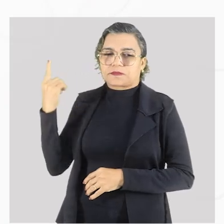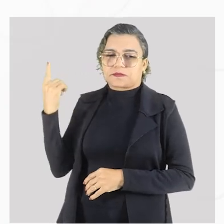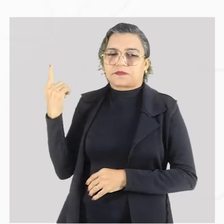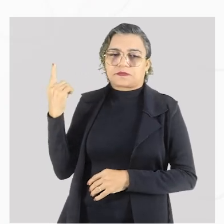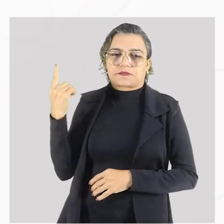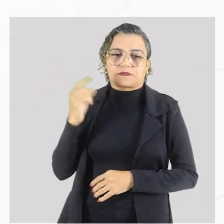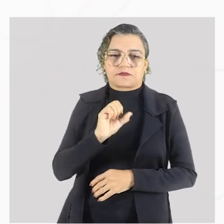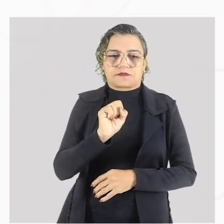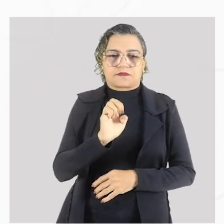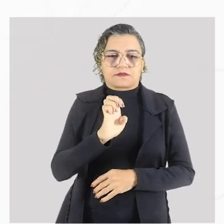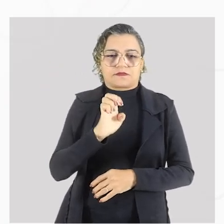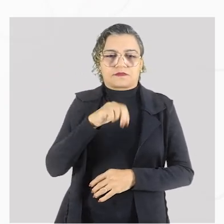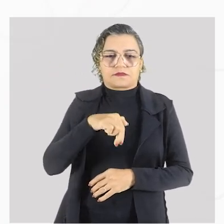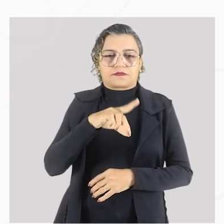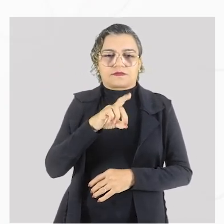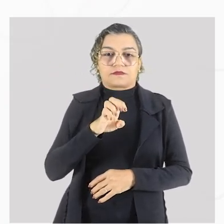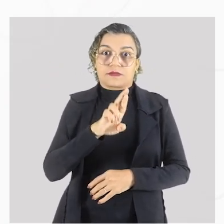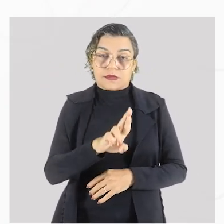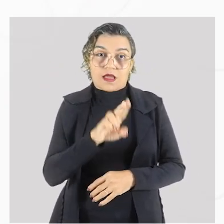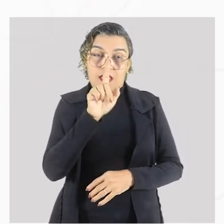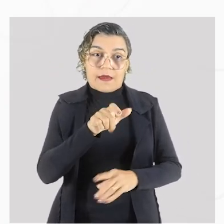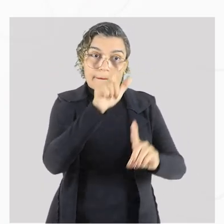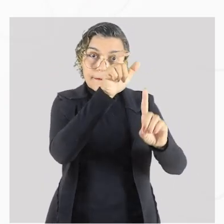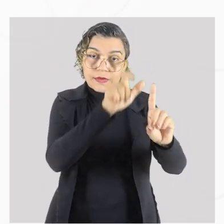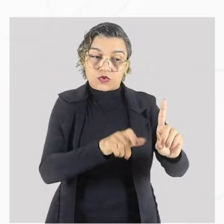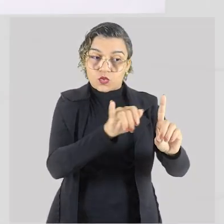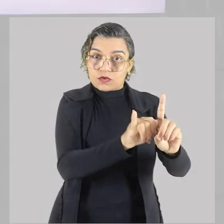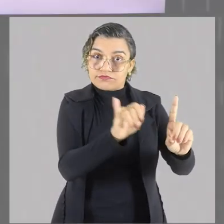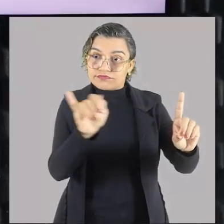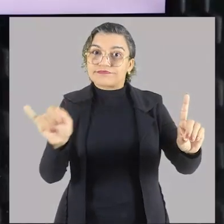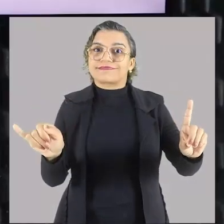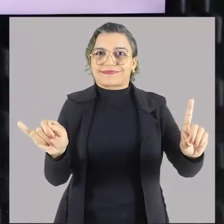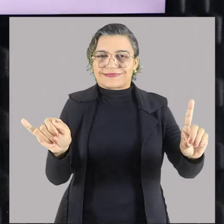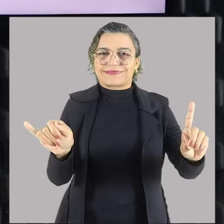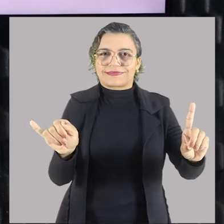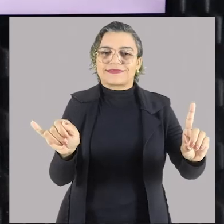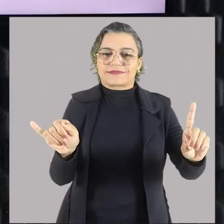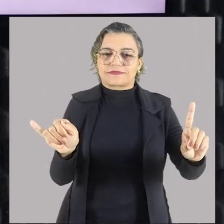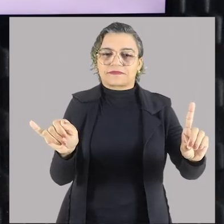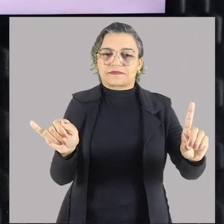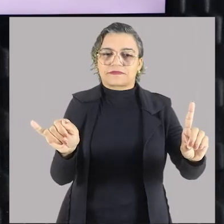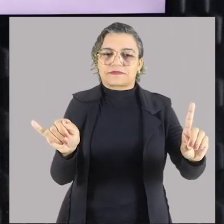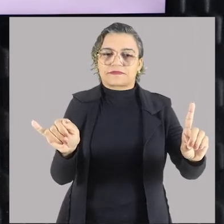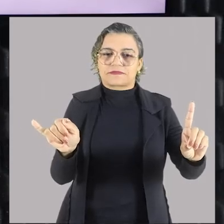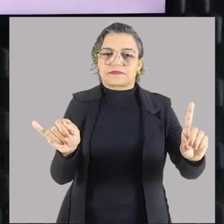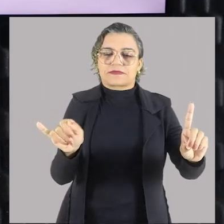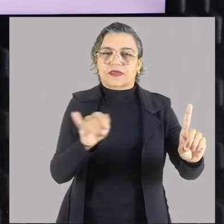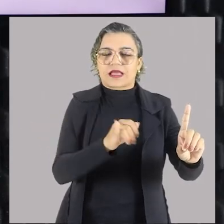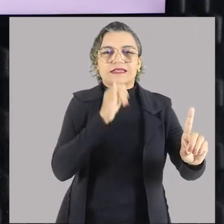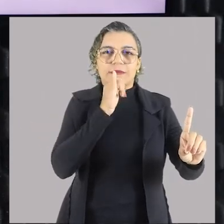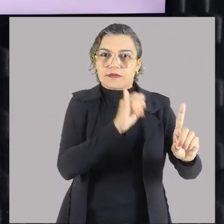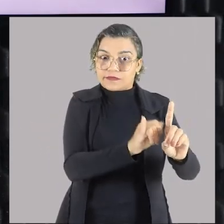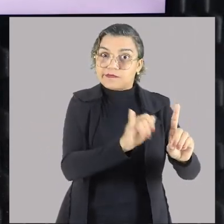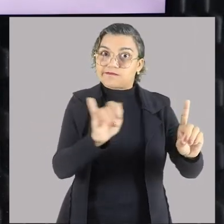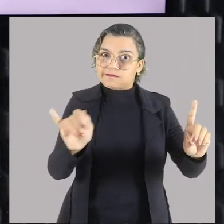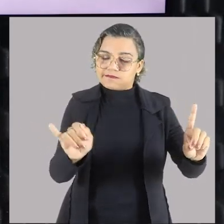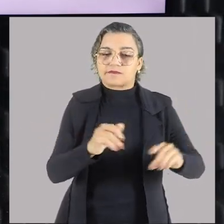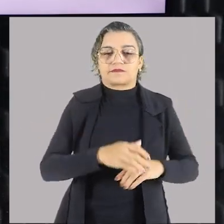sender, que é o emissor, é aquela pessoa que envia. Send, em inglês, é enviar. Nós temos